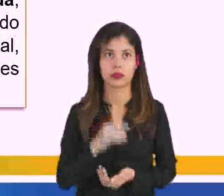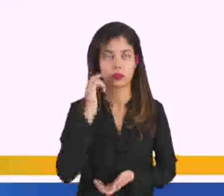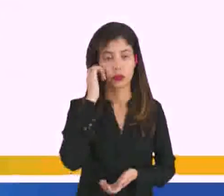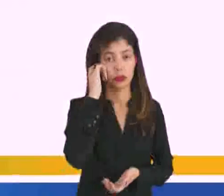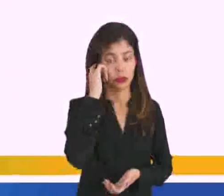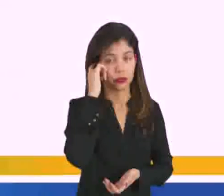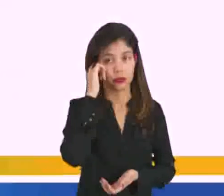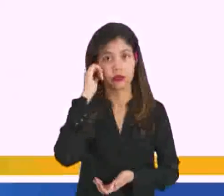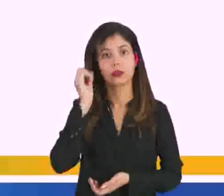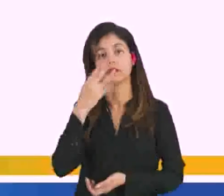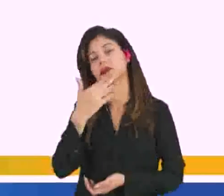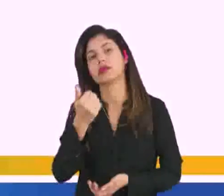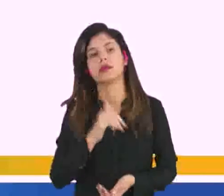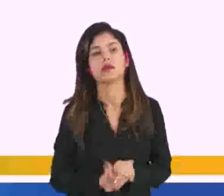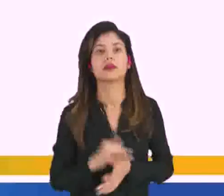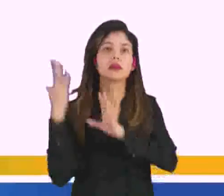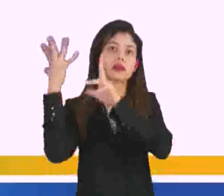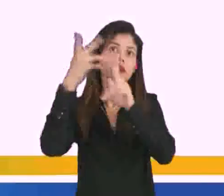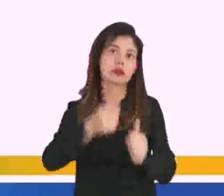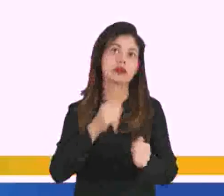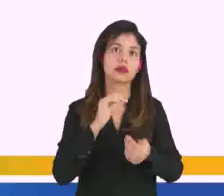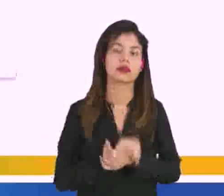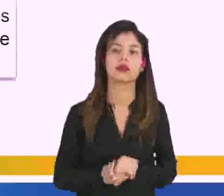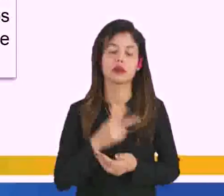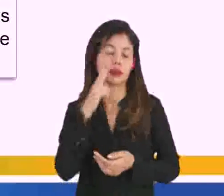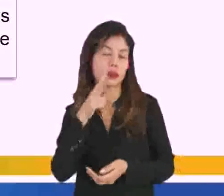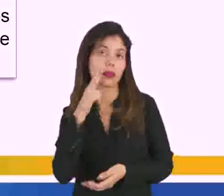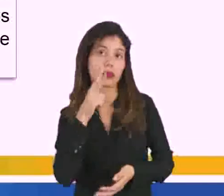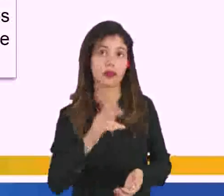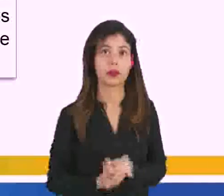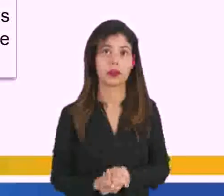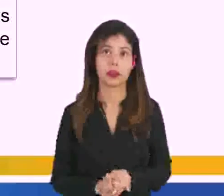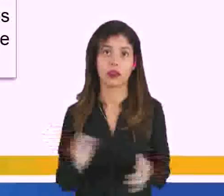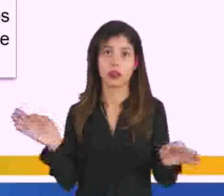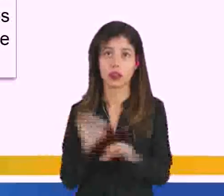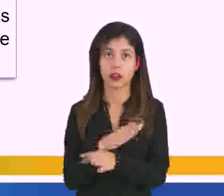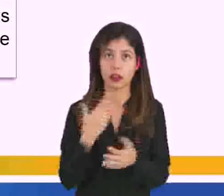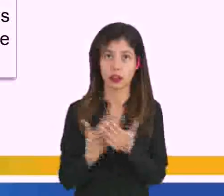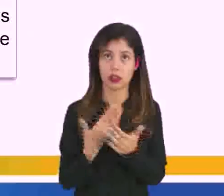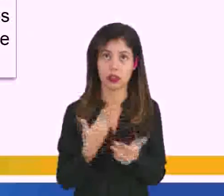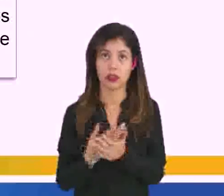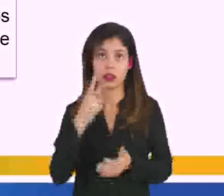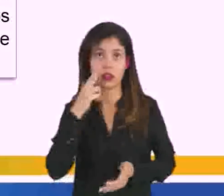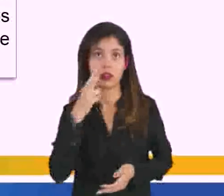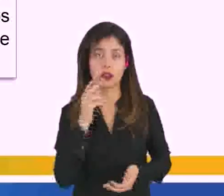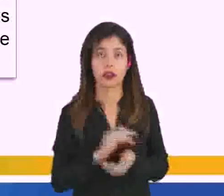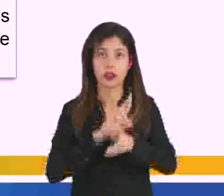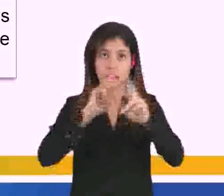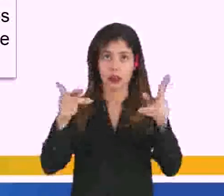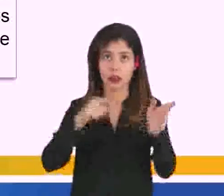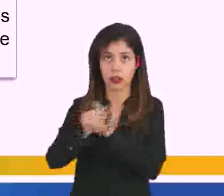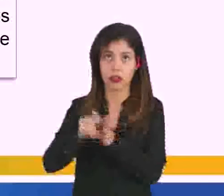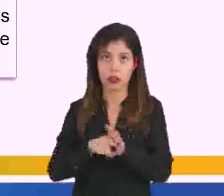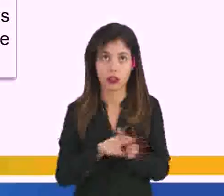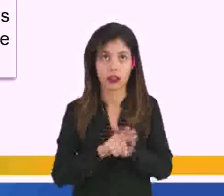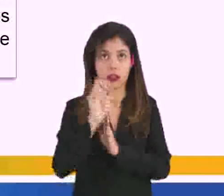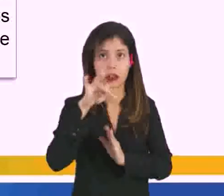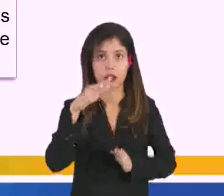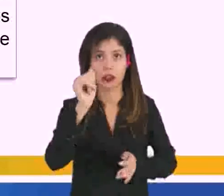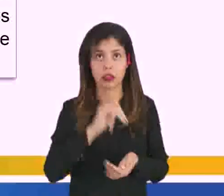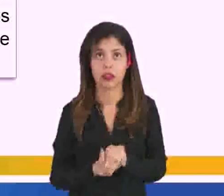entre outras, certo? Muito bem, então retomando o que vimos hoje, né, a nossa aula se encerra por aqui, então nós vimos